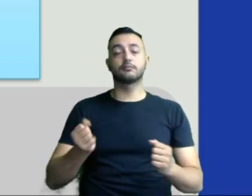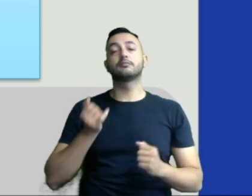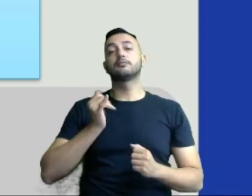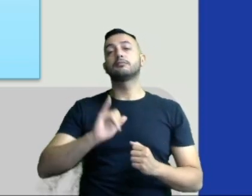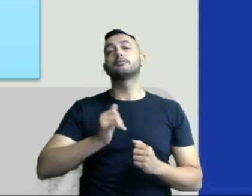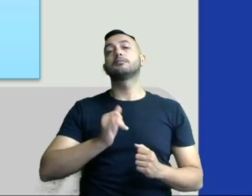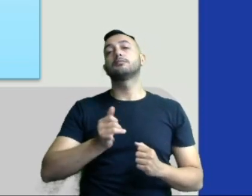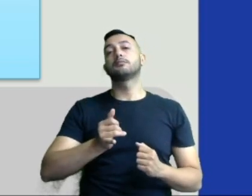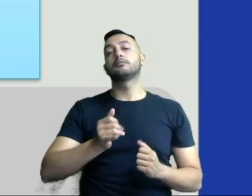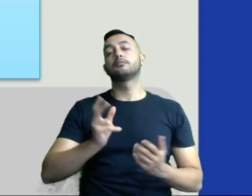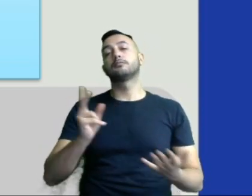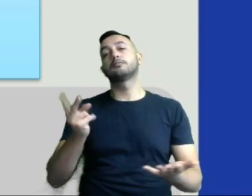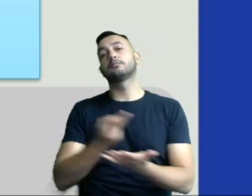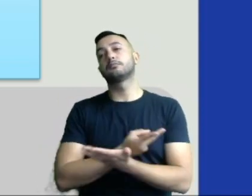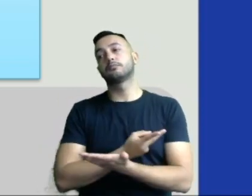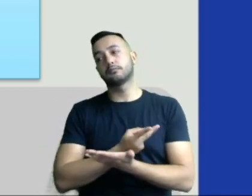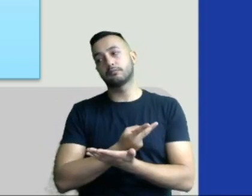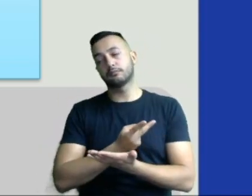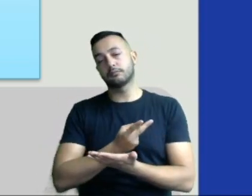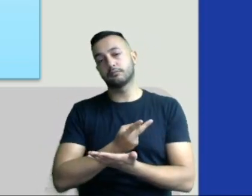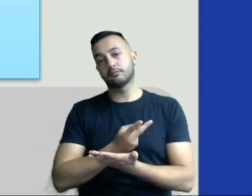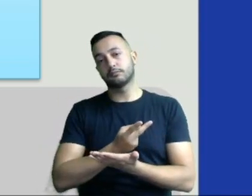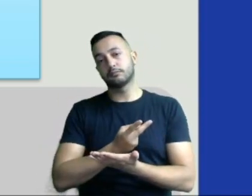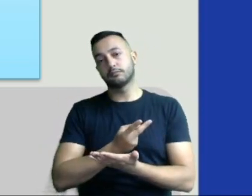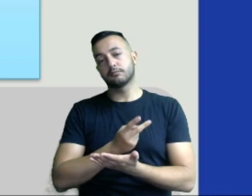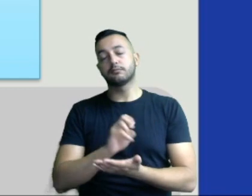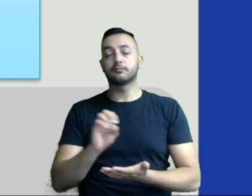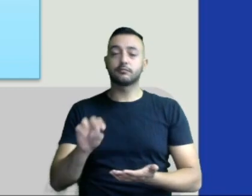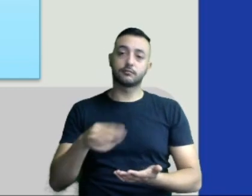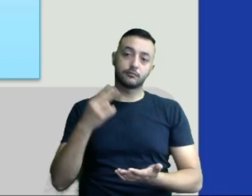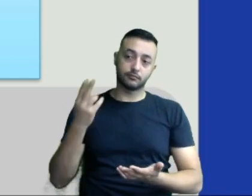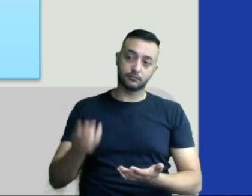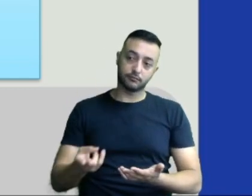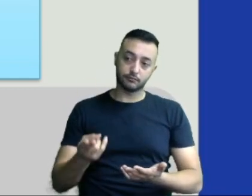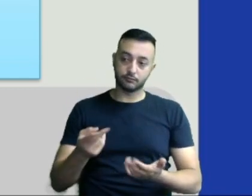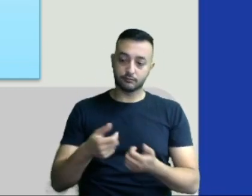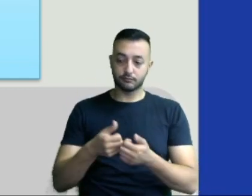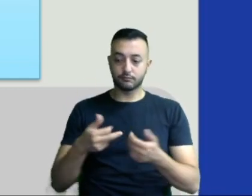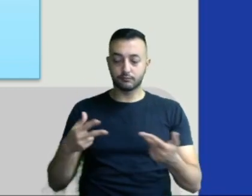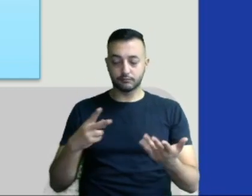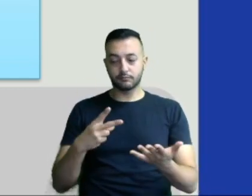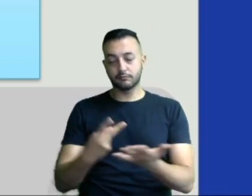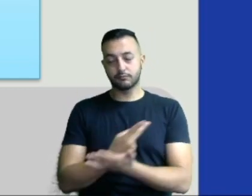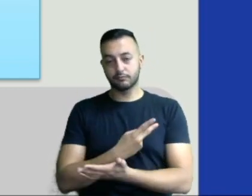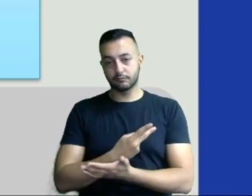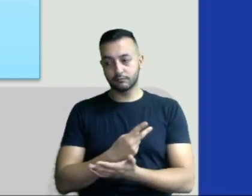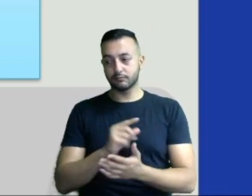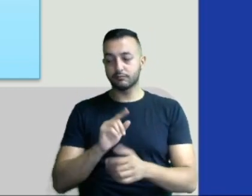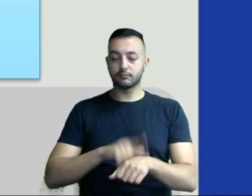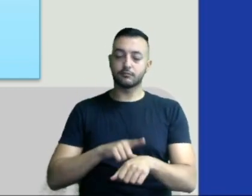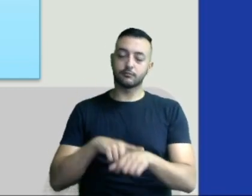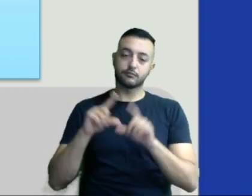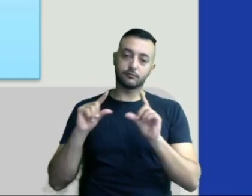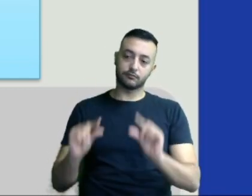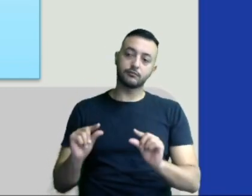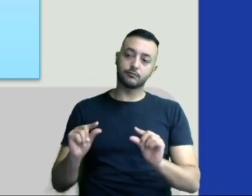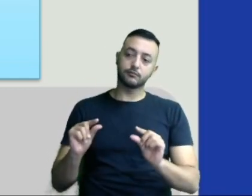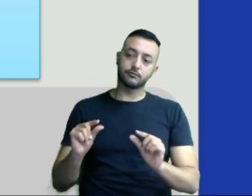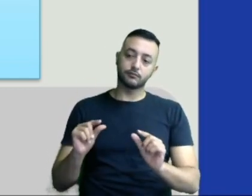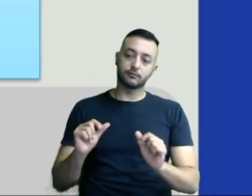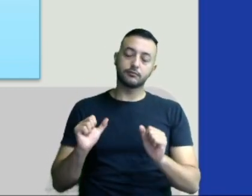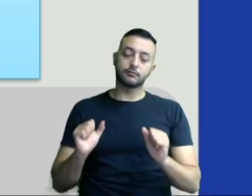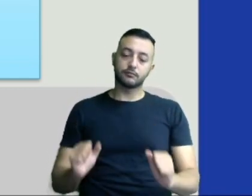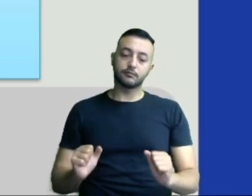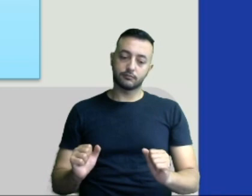informar ou um acontecimento, ou pode ser algo que aconteceu há pouco tempo, pode